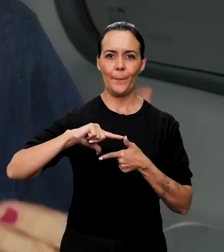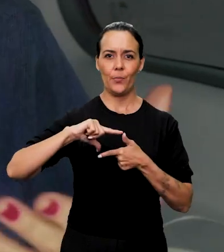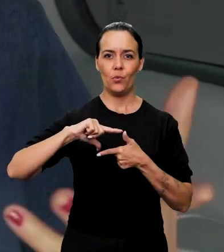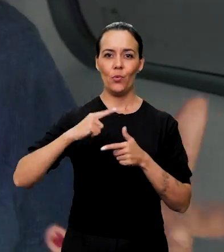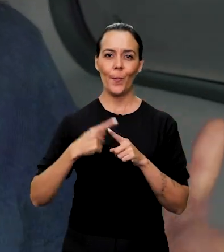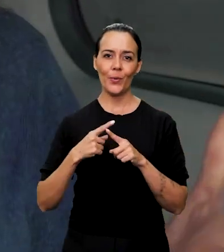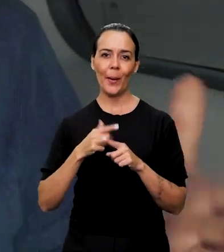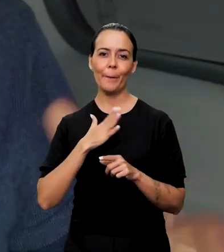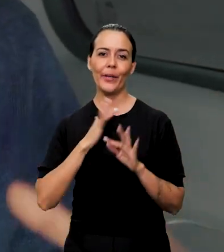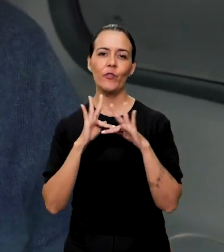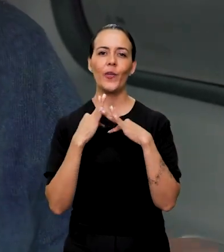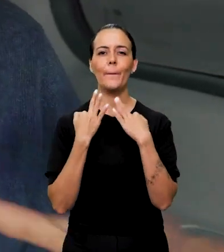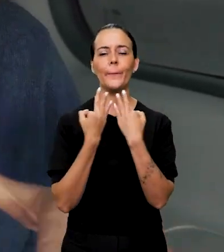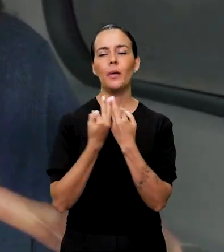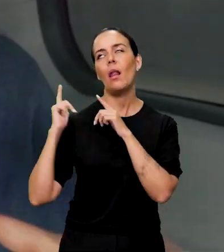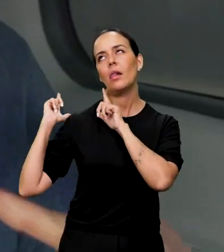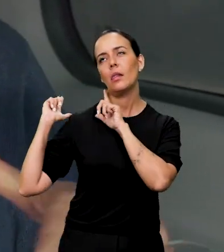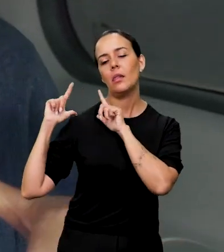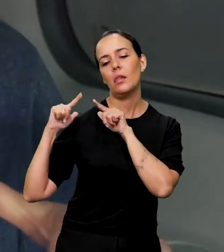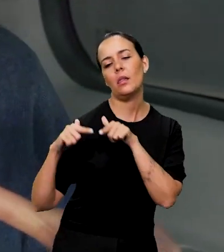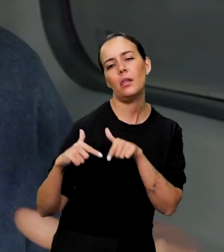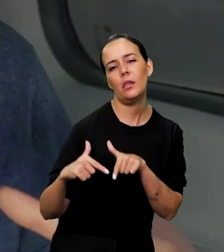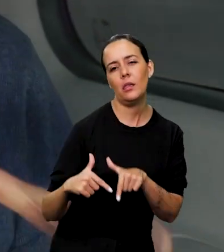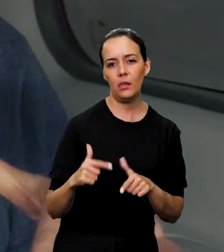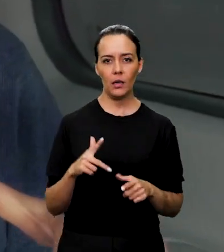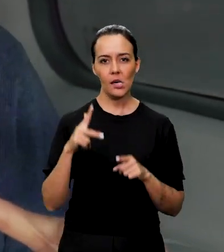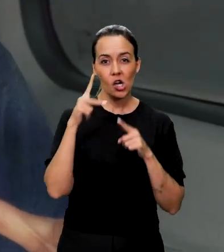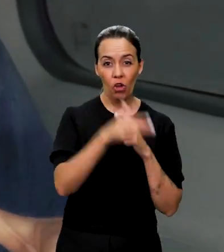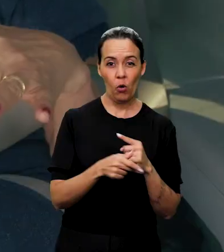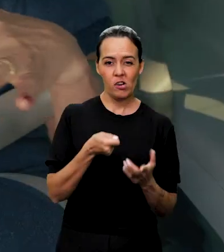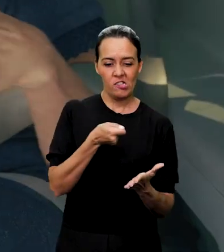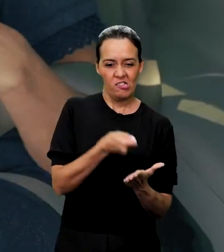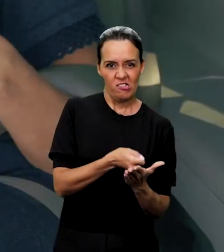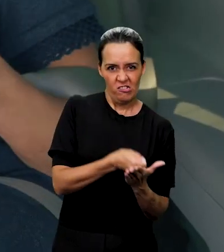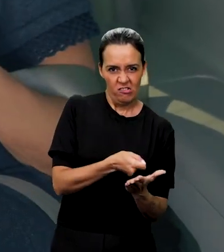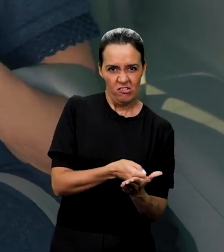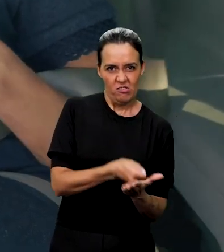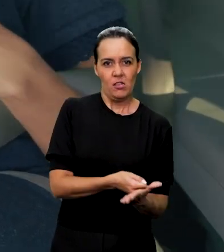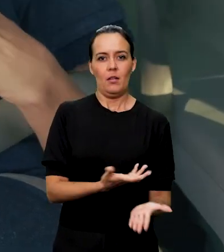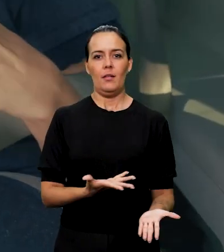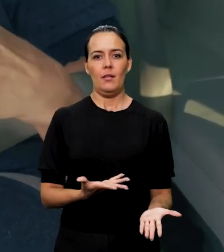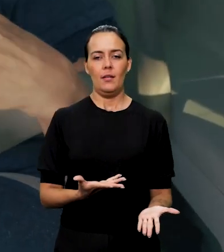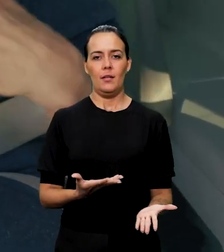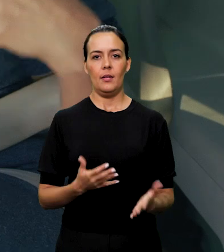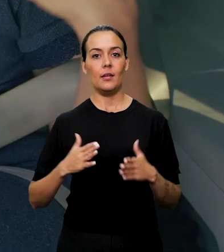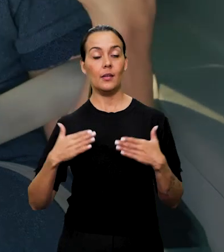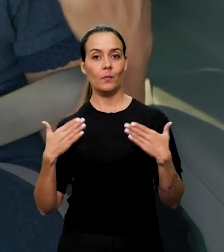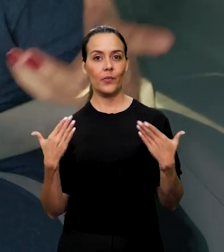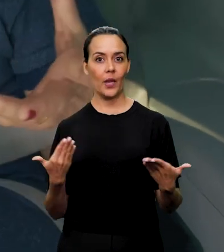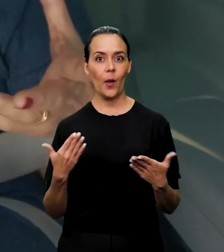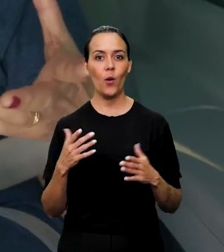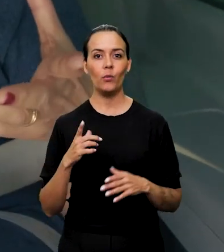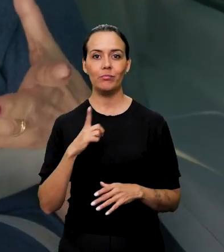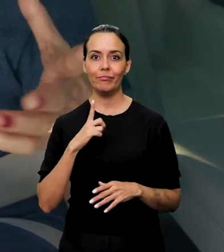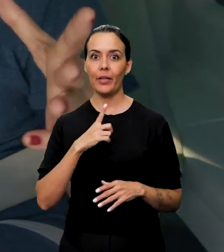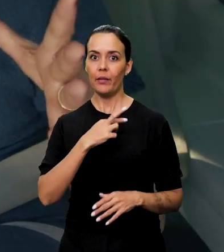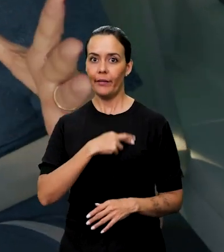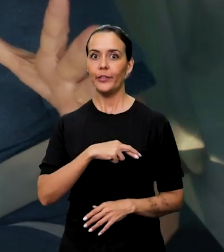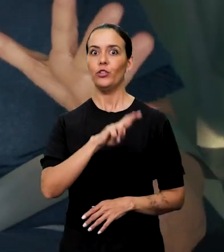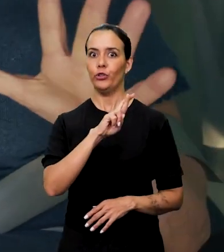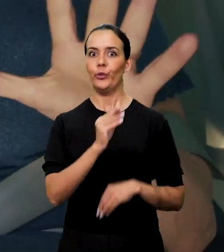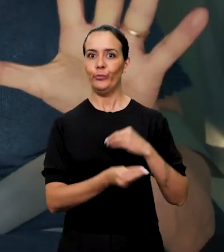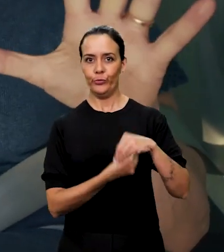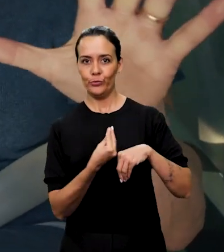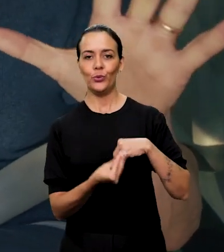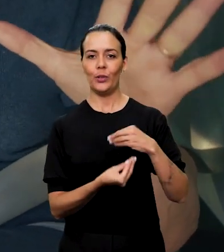família hiperconservadora, metso-castradora, sulista. Então tem aquela coisa da religião, tipo